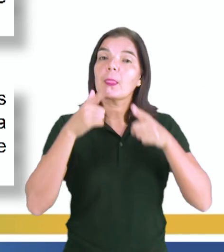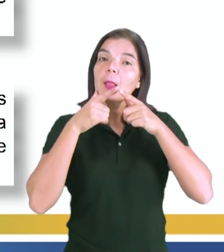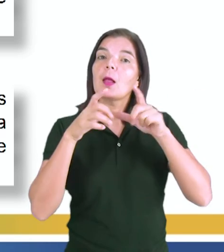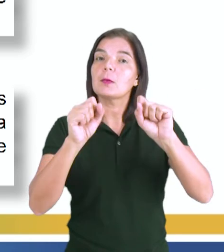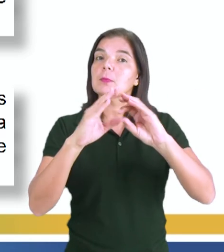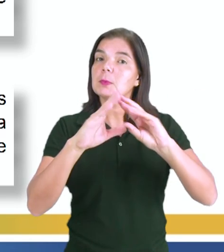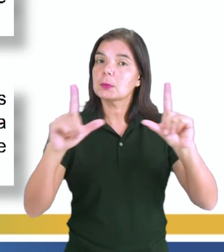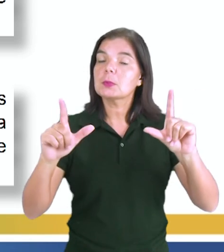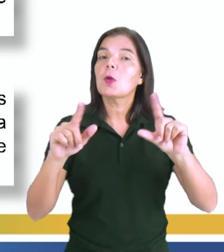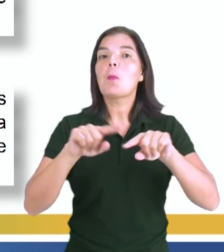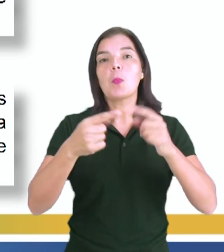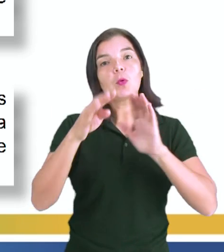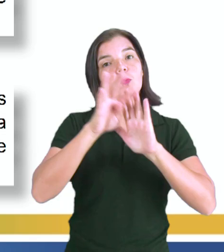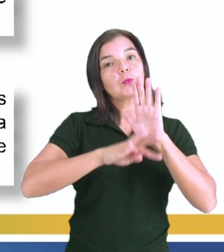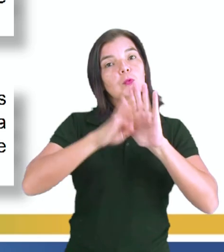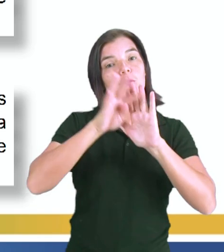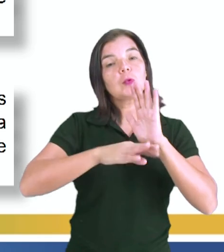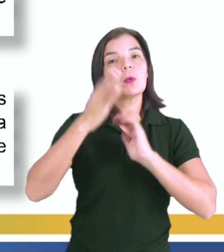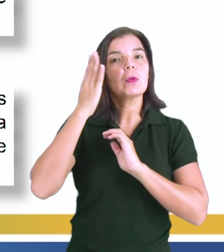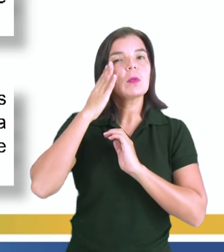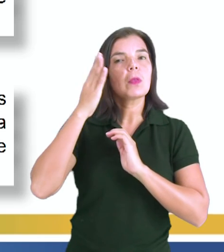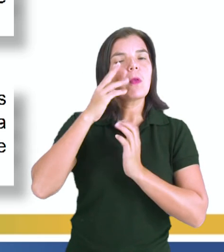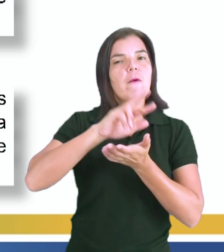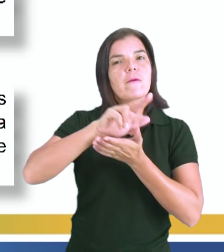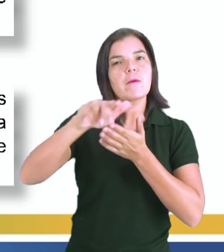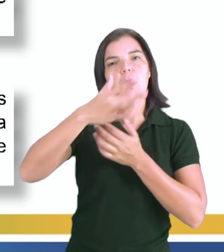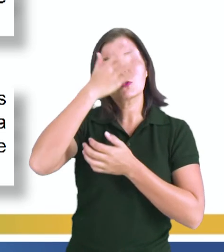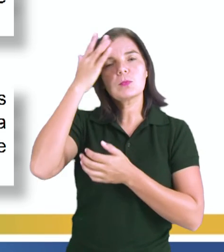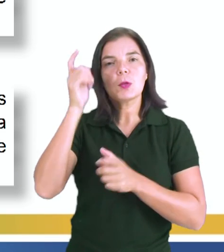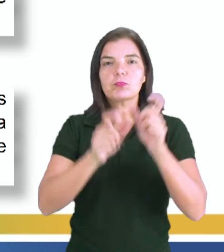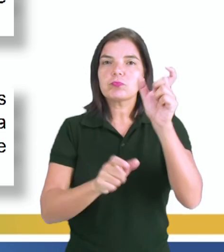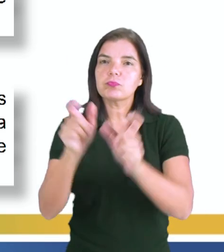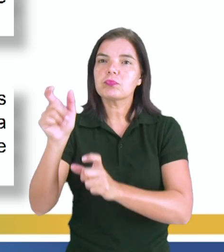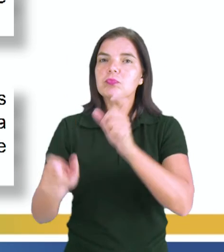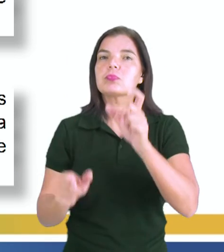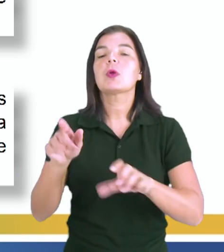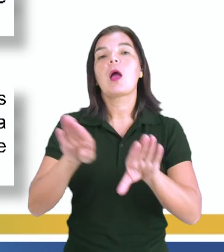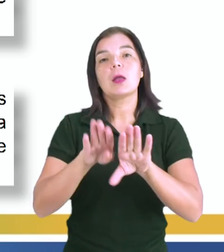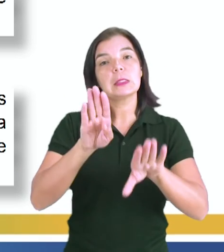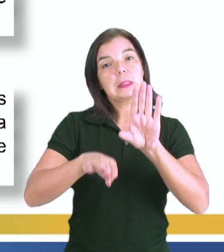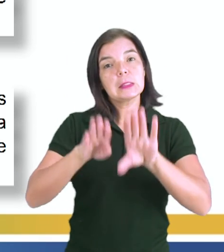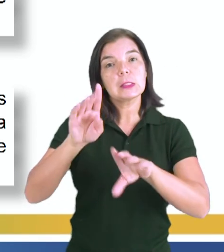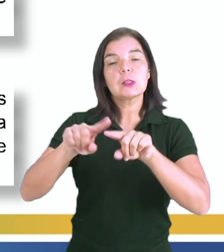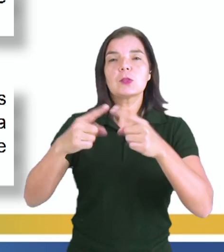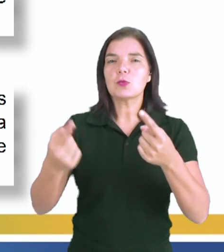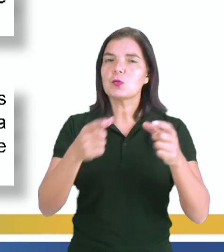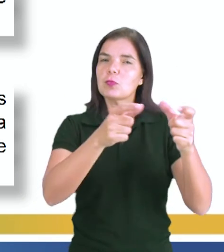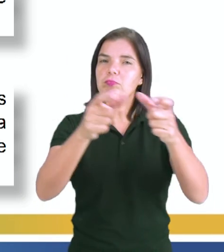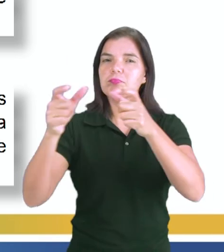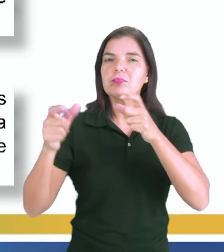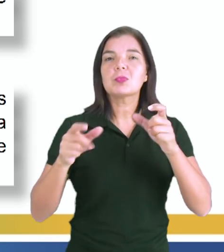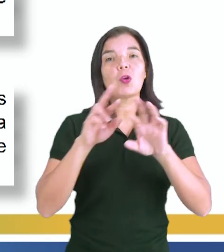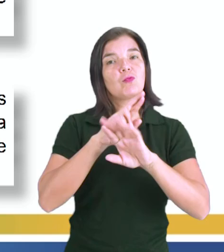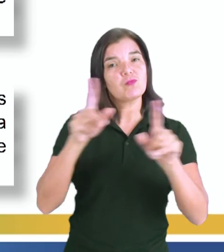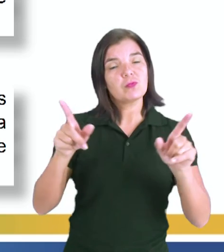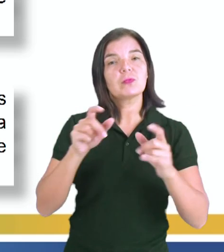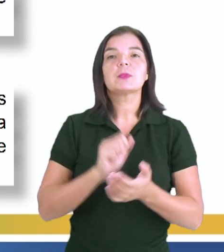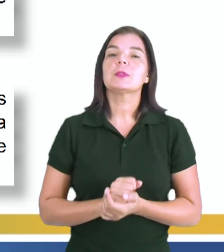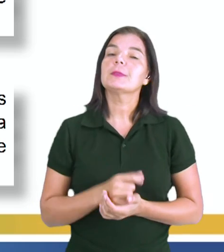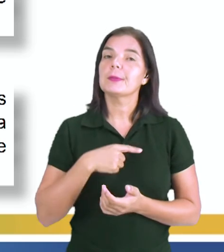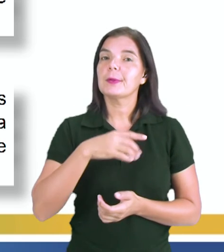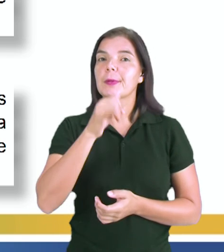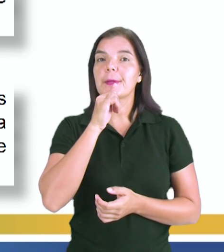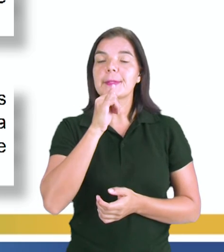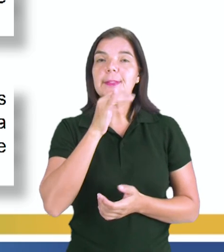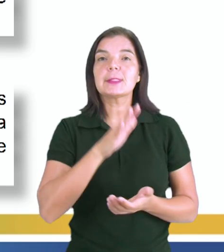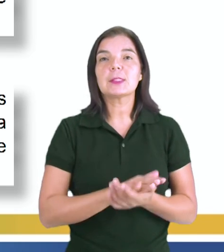deve ser clara, pois o texto deve ser compreendido por diversos tipos de pessoas, muitas vezes de regiões completamente distintas, como é o